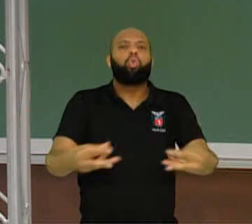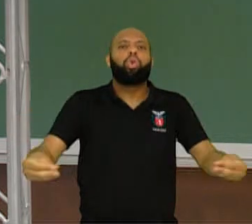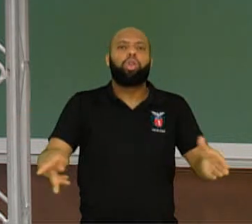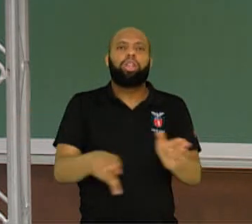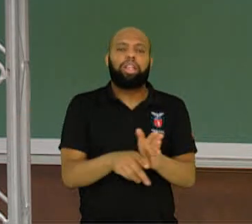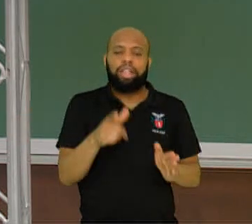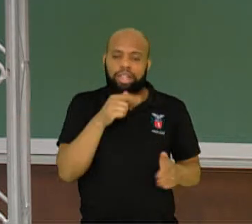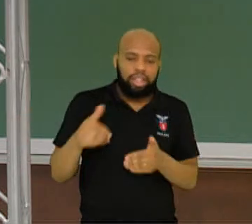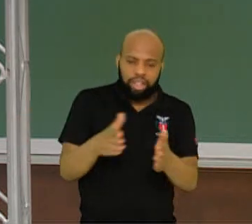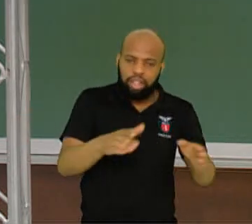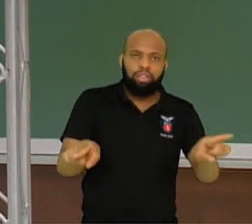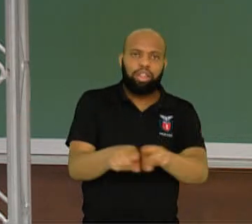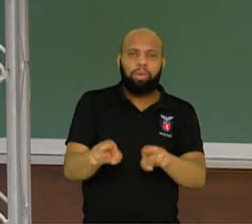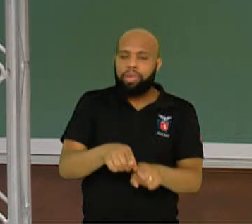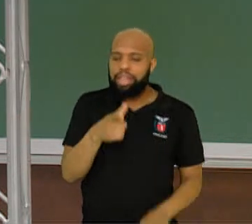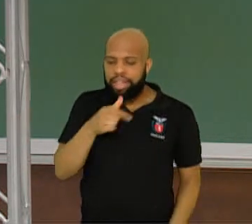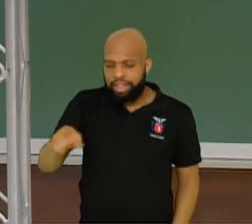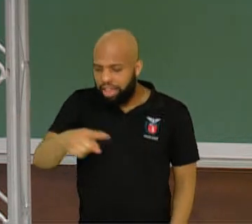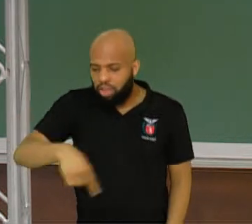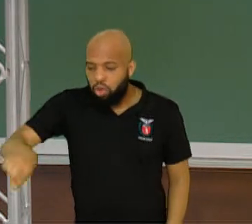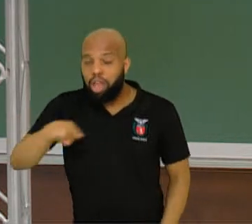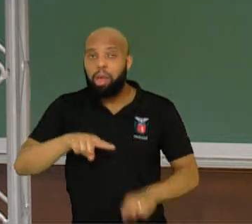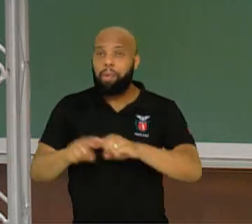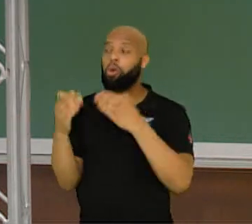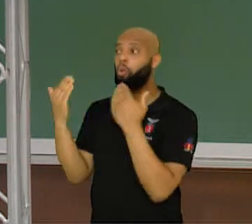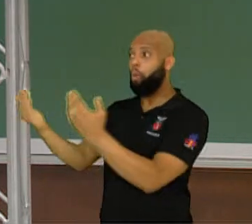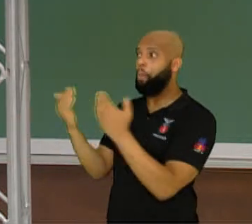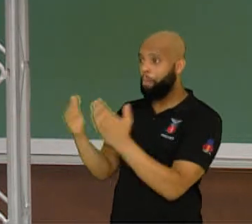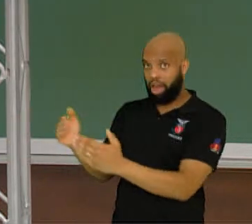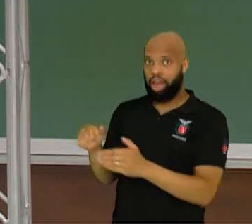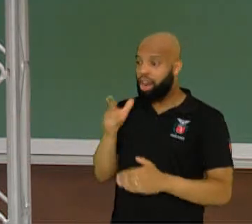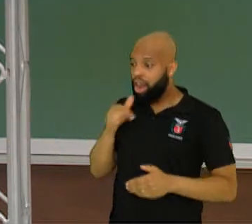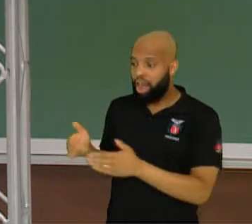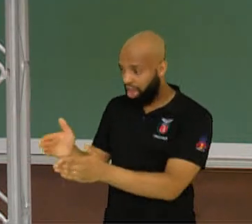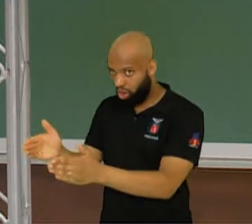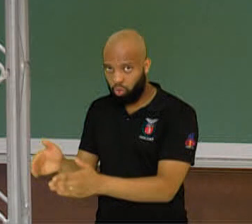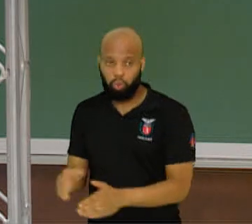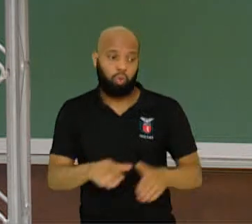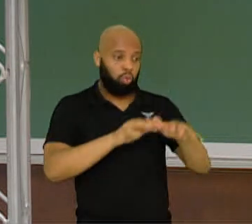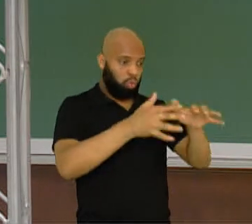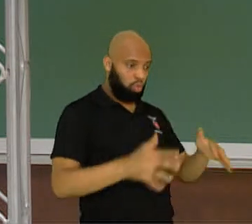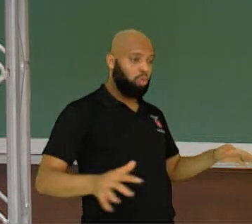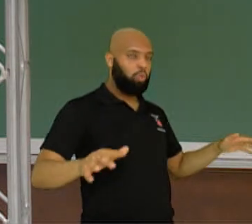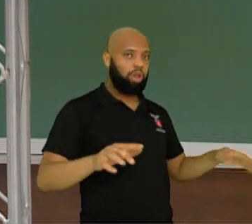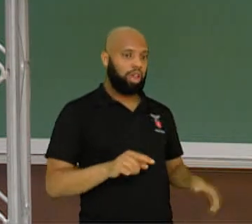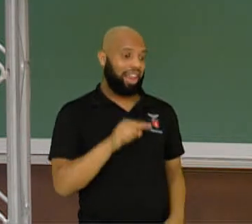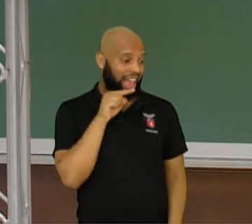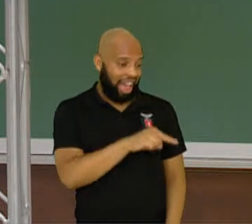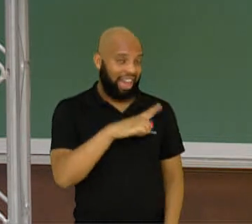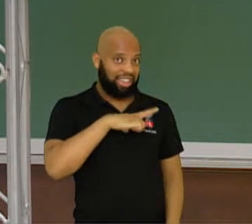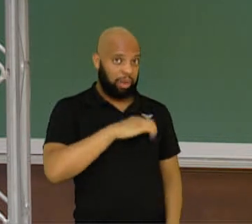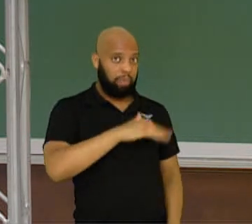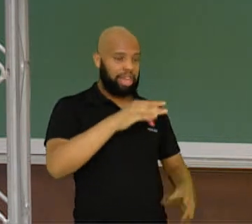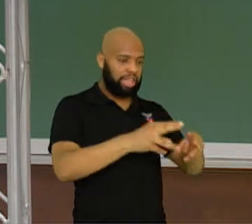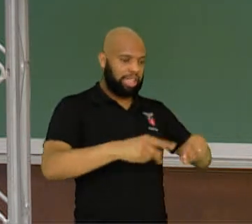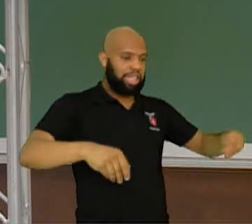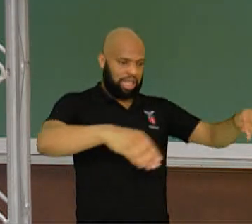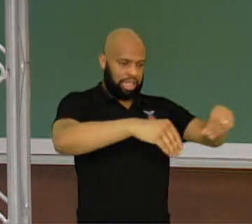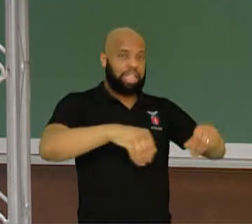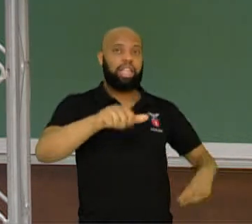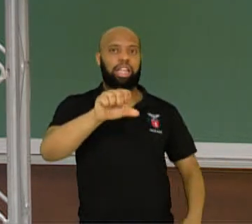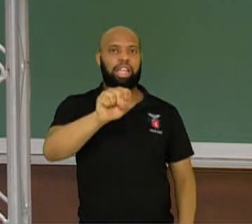lagos e lagoas. Mas se eu comparar com os oceanos e com os mares, é bem menor. Claro que se eu